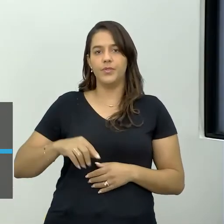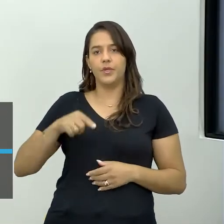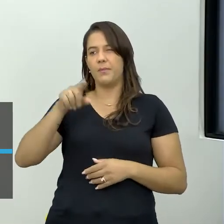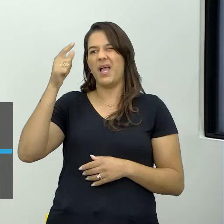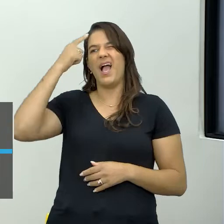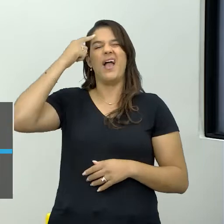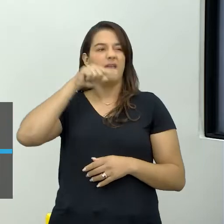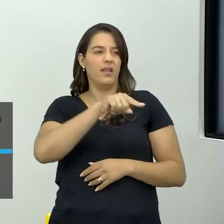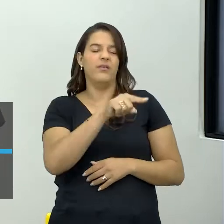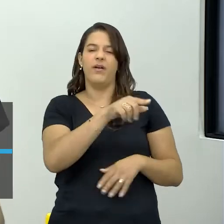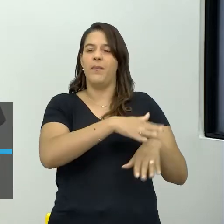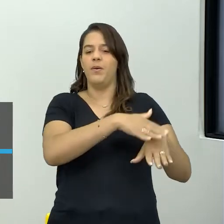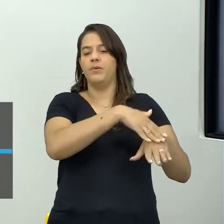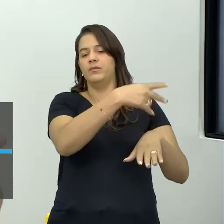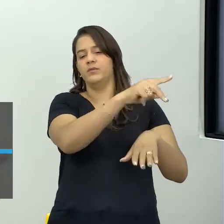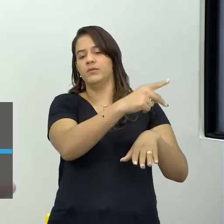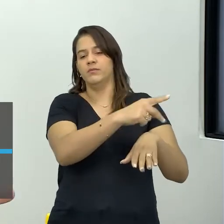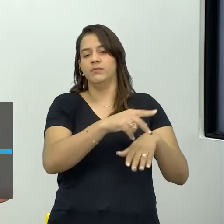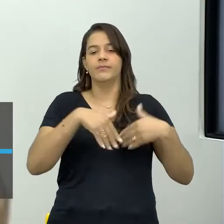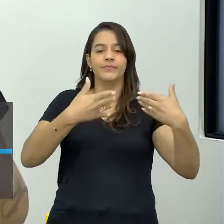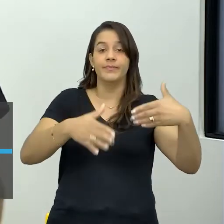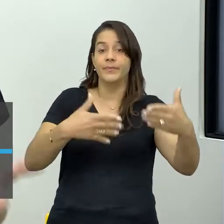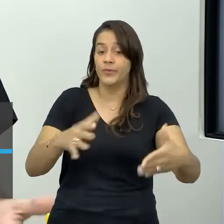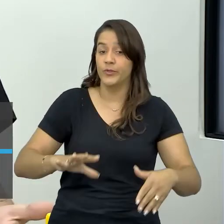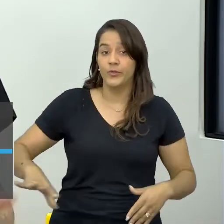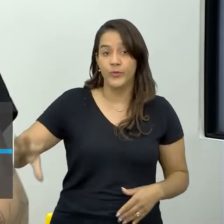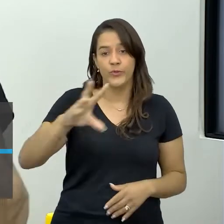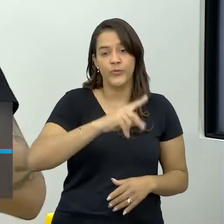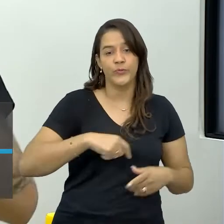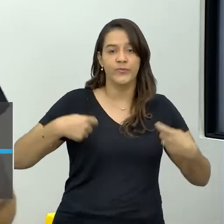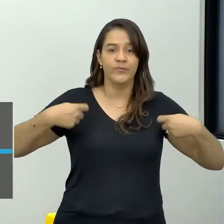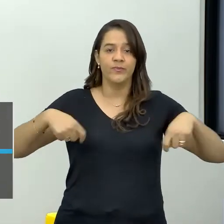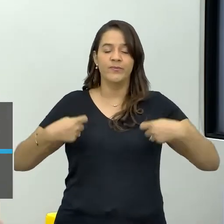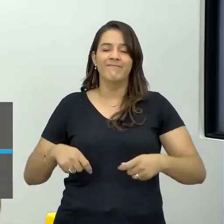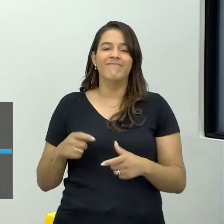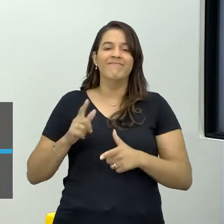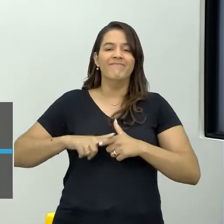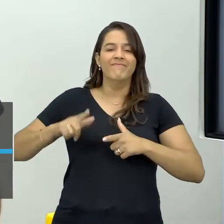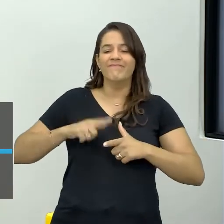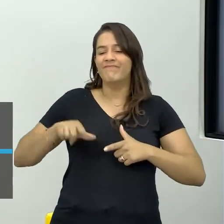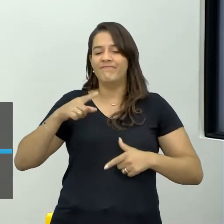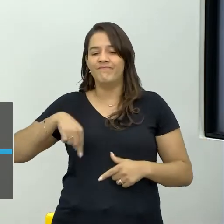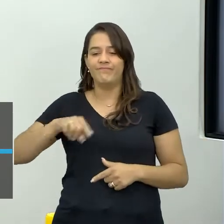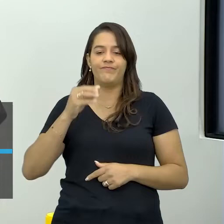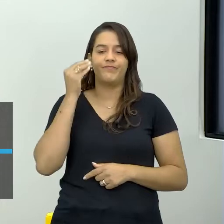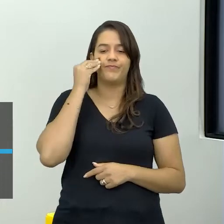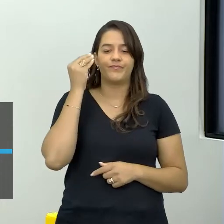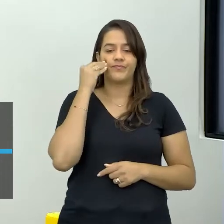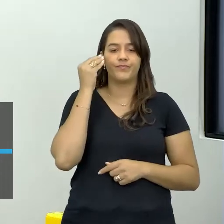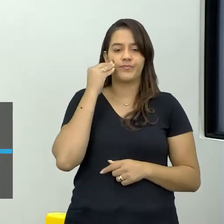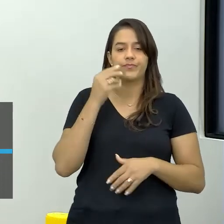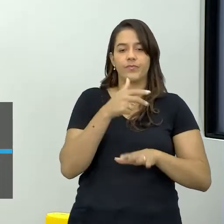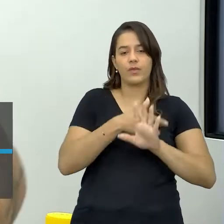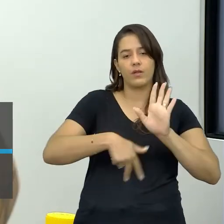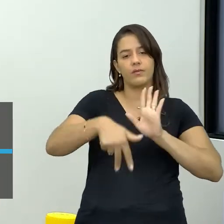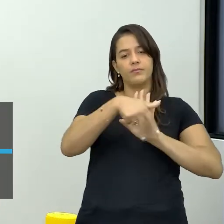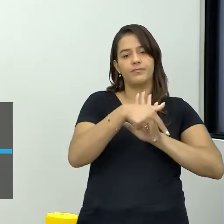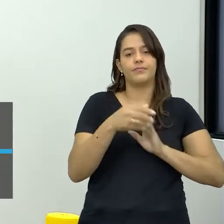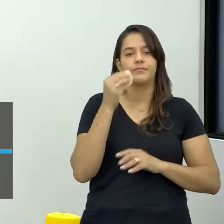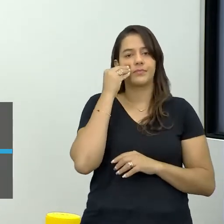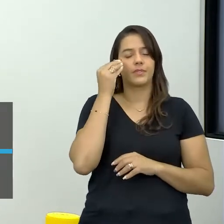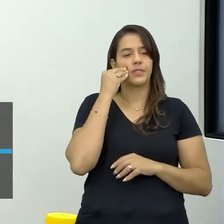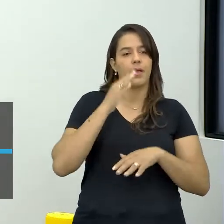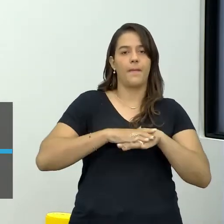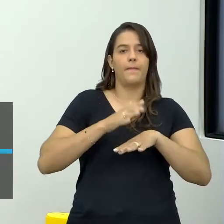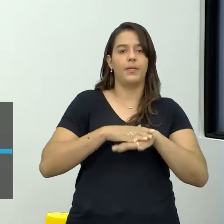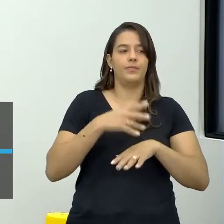vai resolver, e no final o problema fica pra todo mundo, porque ninguém quer, né, tentar pegar ali o protagonismo e tentar resolver com as